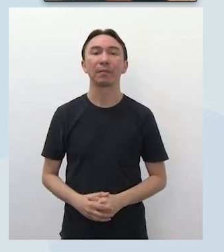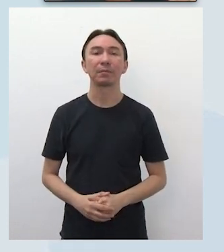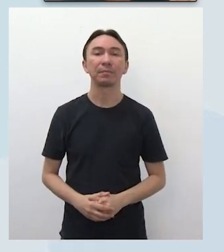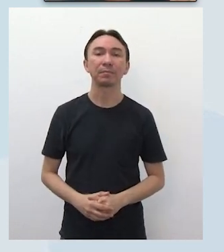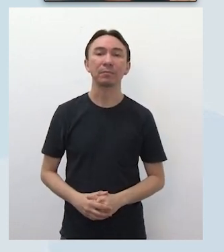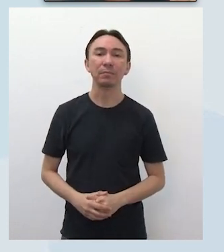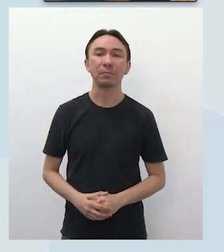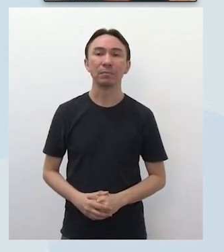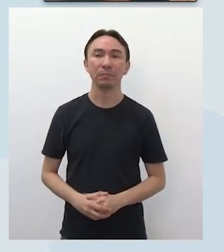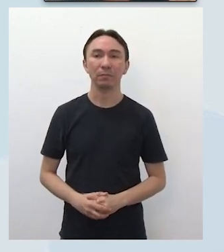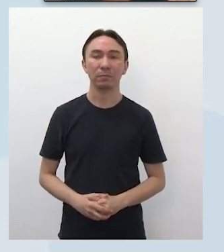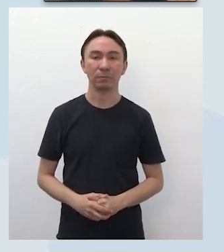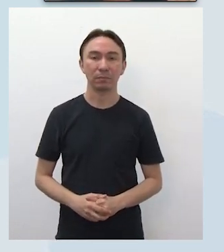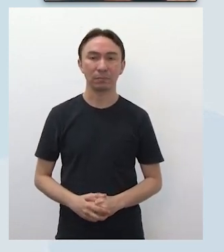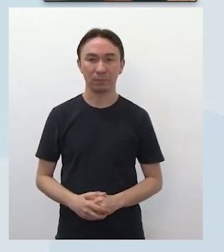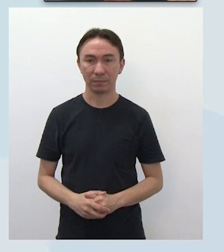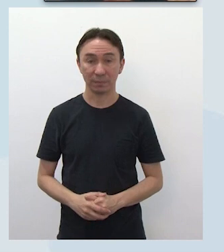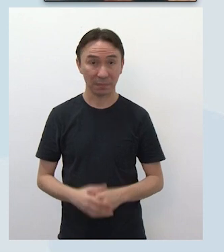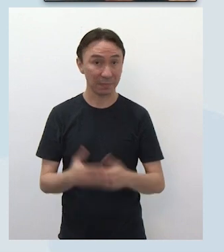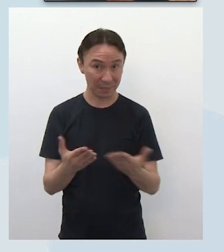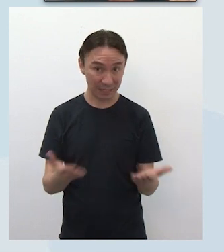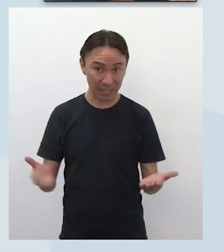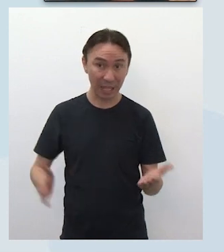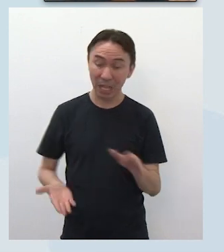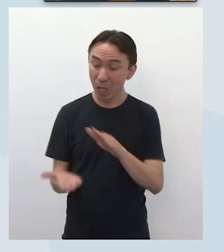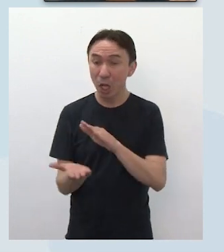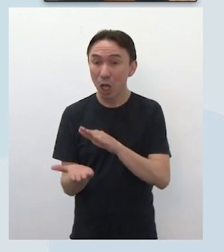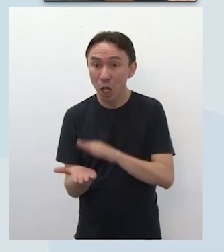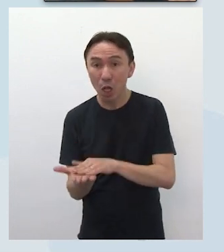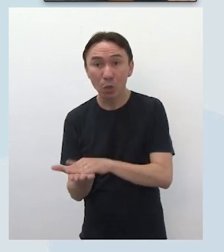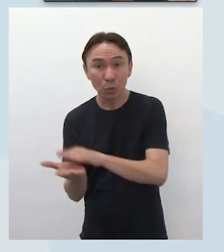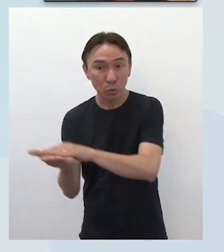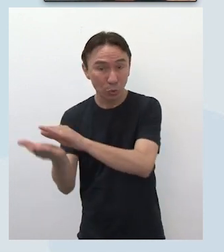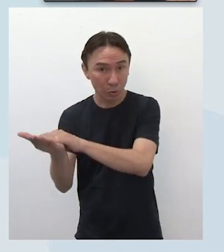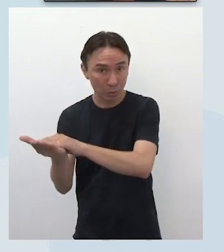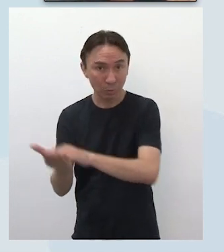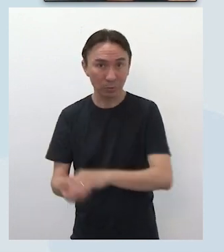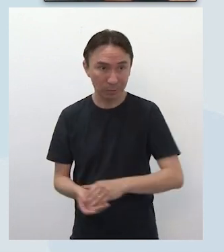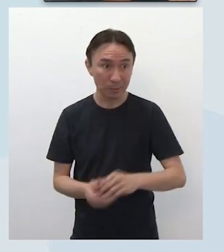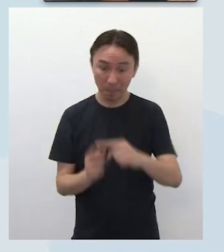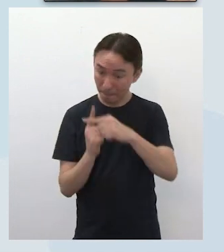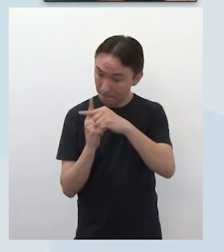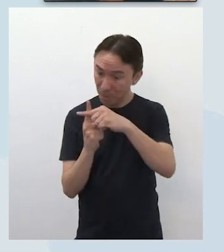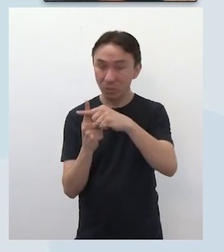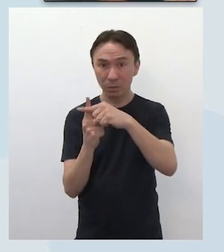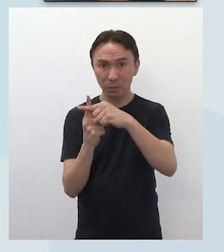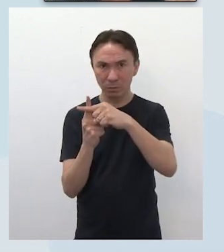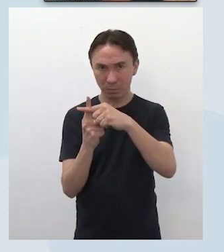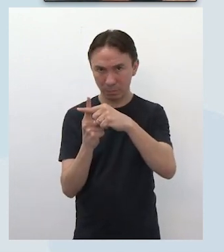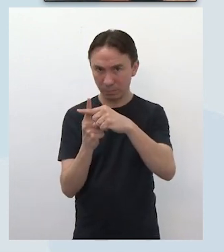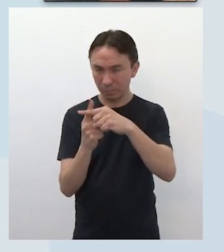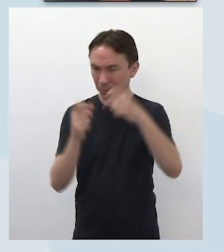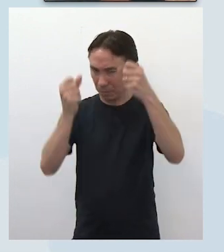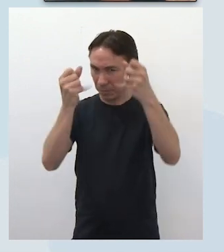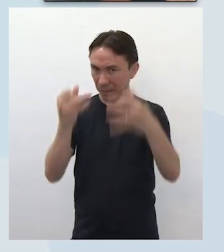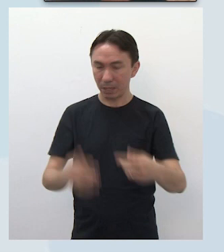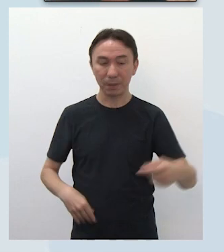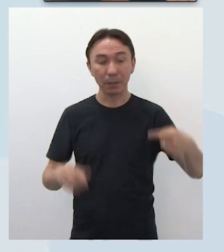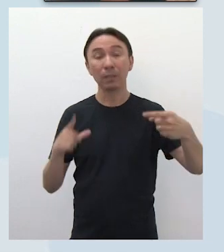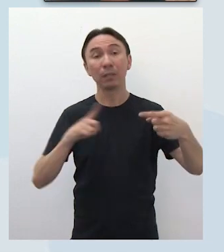diferenciar quais elogios que de fato são positivos, nós temos que saber que existem dois tipos de